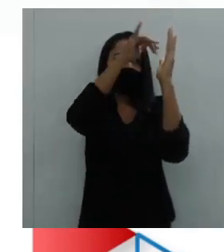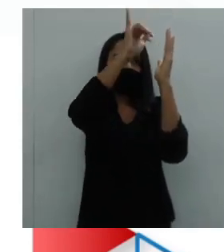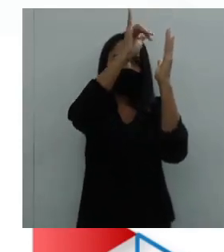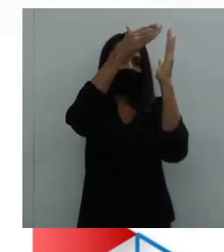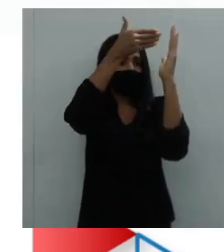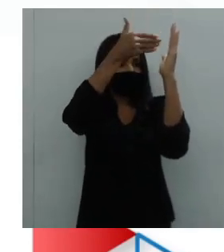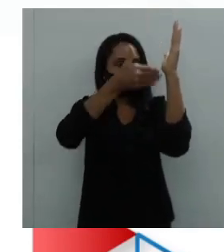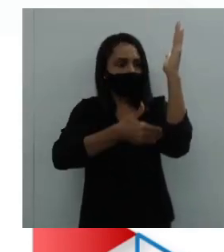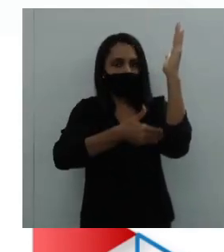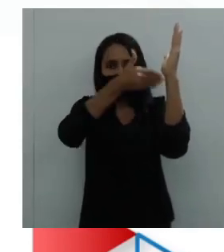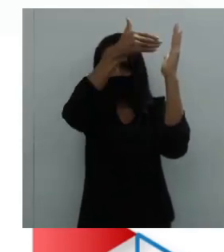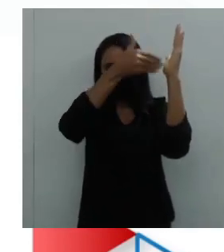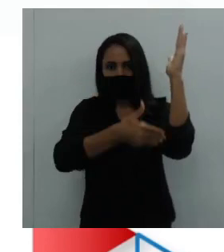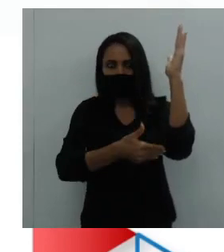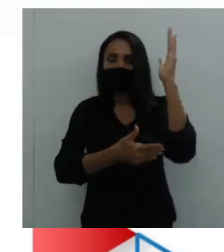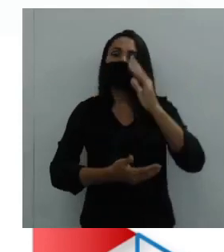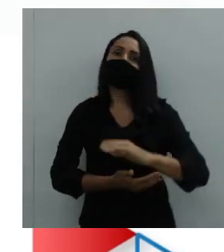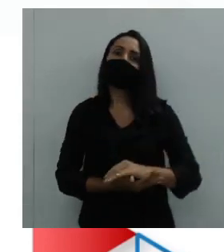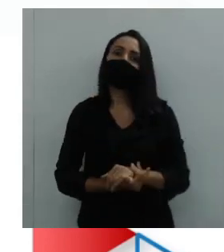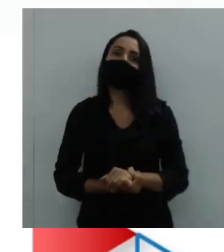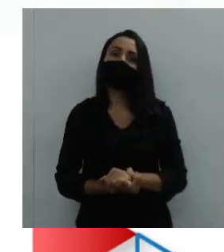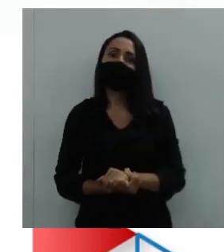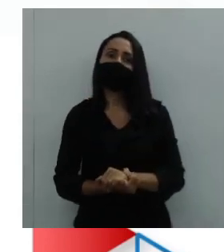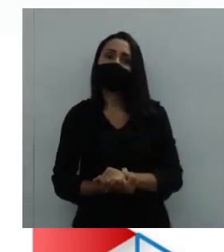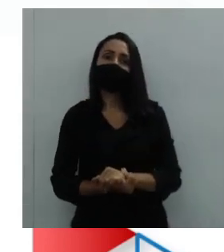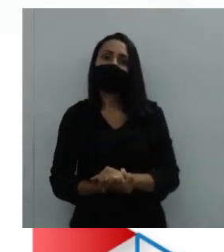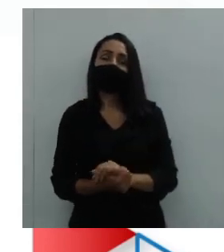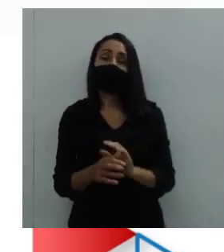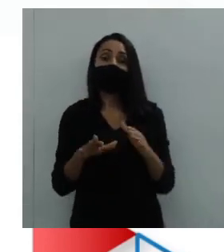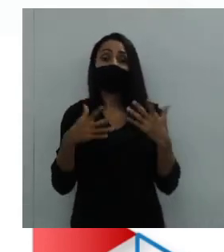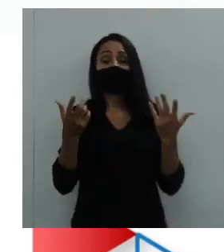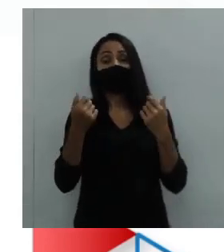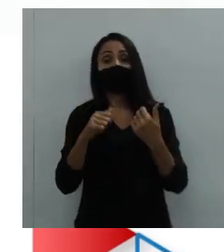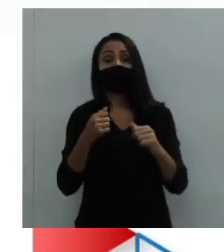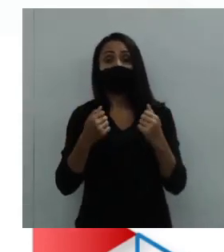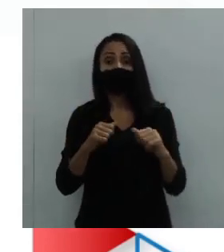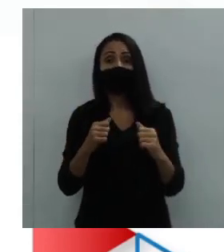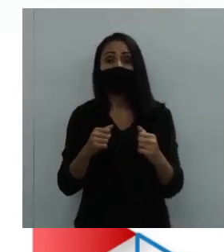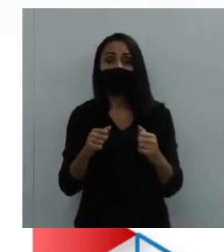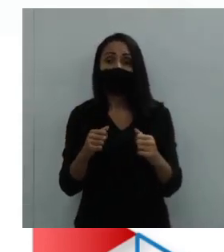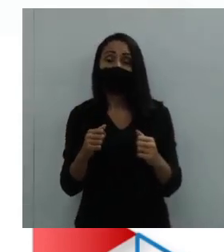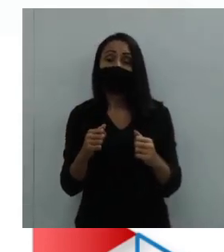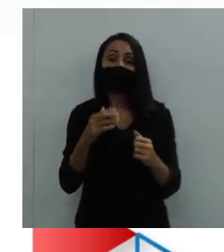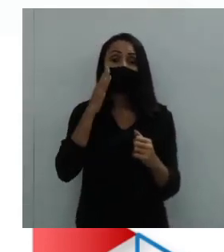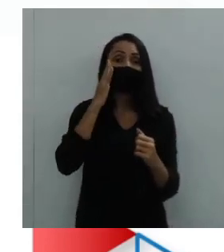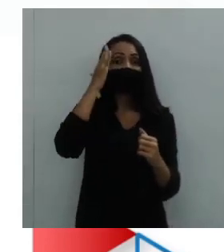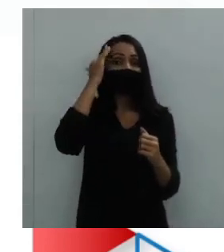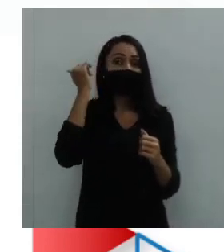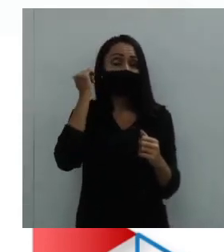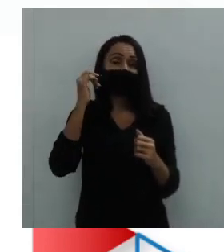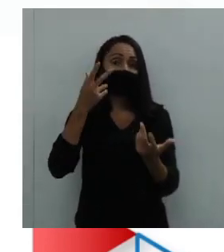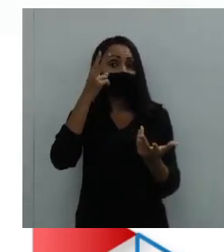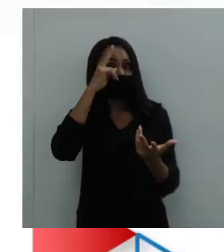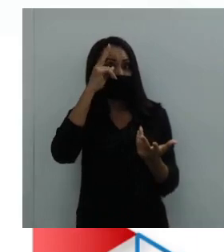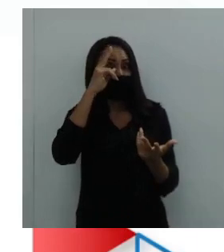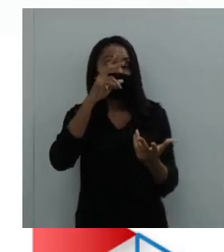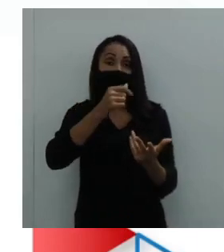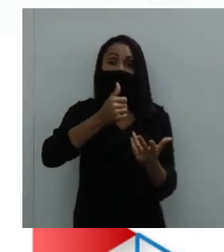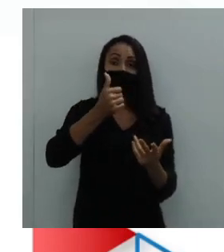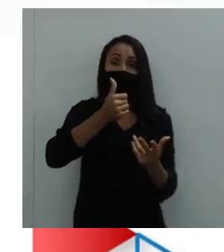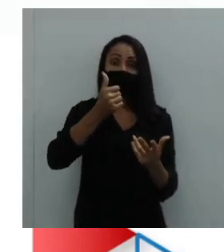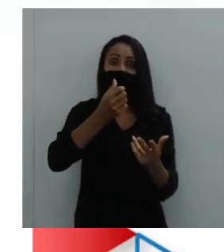pezinha, conforme a imagem. Isso aí, a gente precisa ter uma ordem. Qual é a ordem? Vamos lembrar?